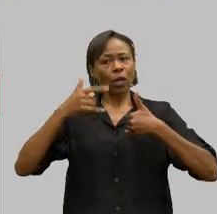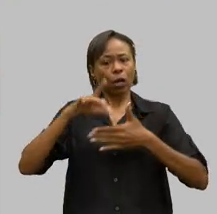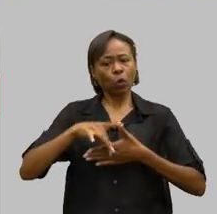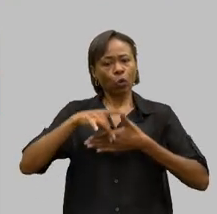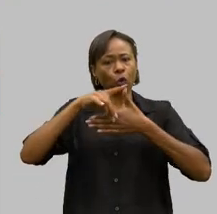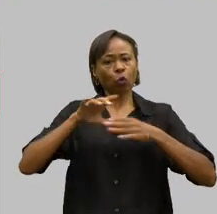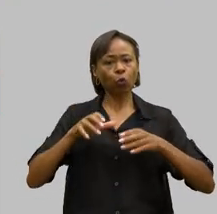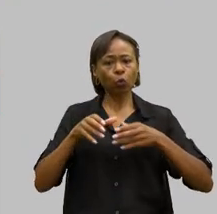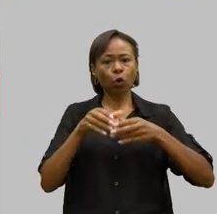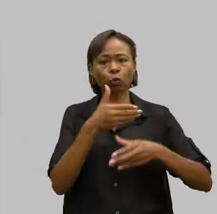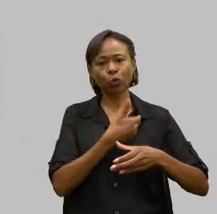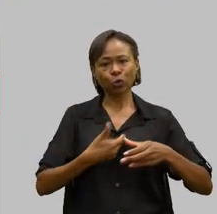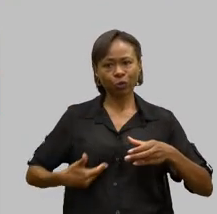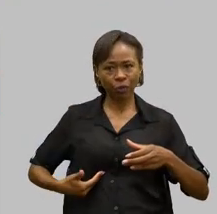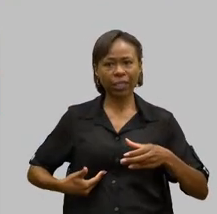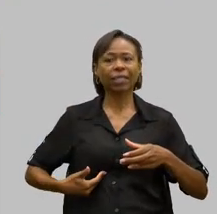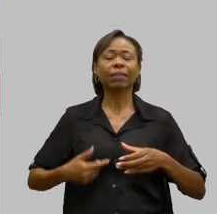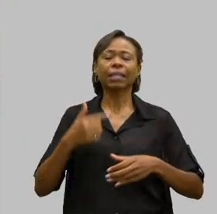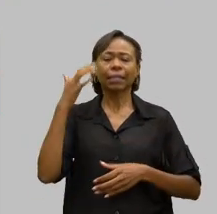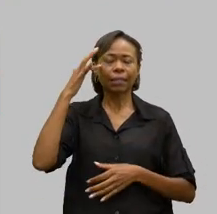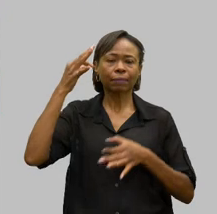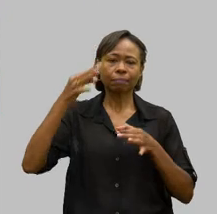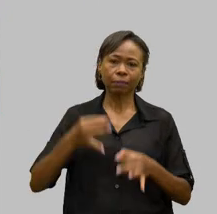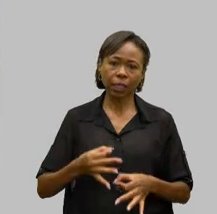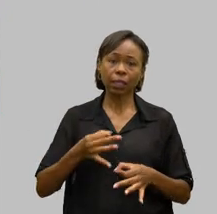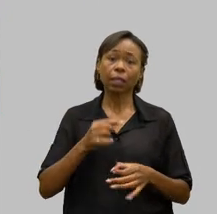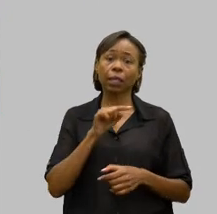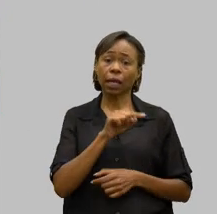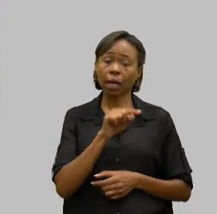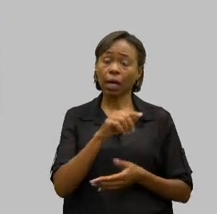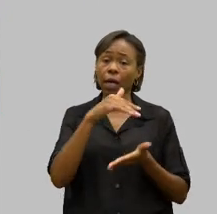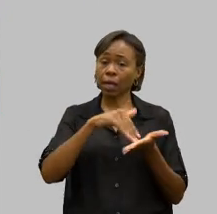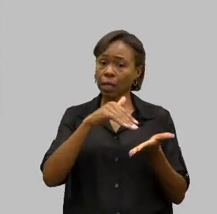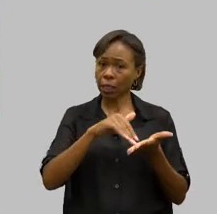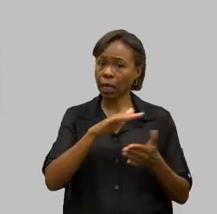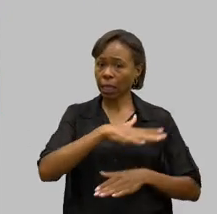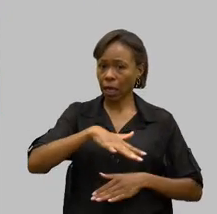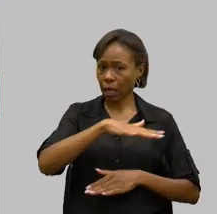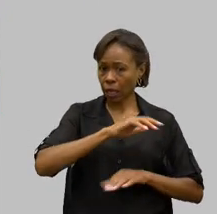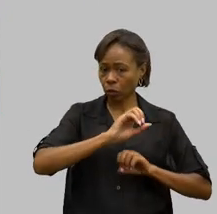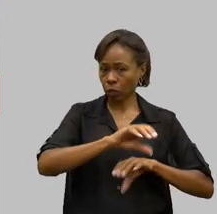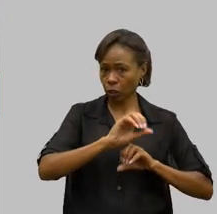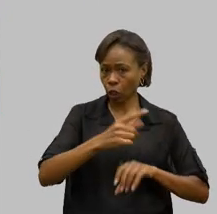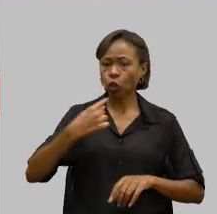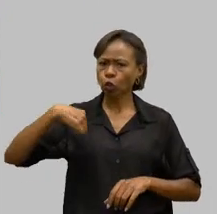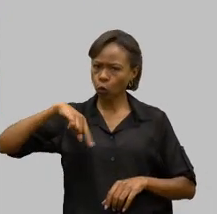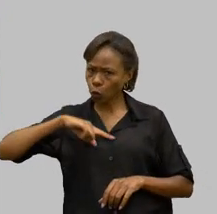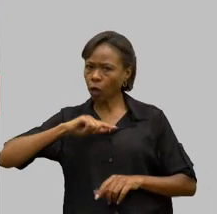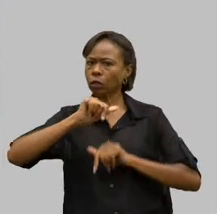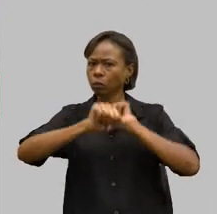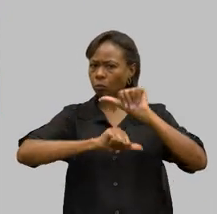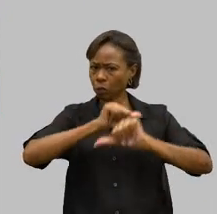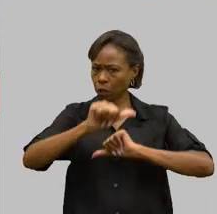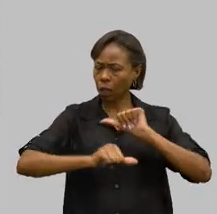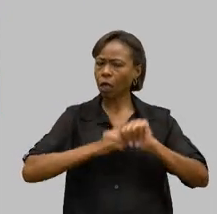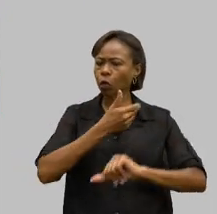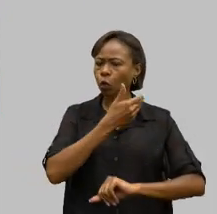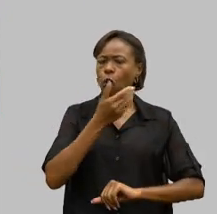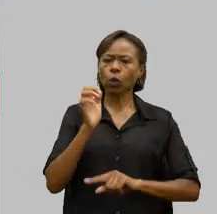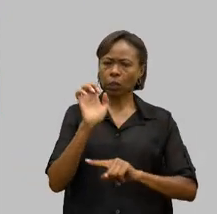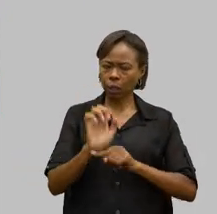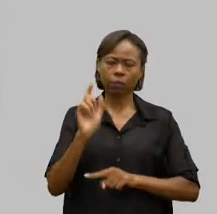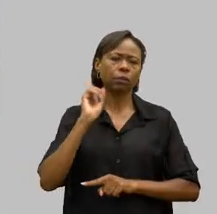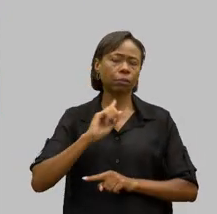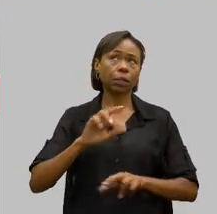governista, e eu tenho certeza que não só da parte da educação, mas nós estamos transformando esse Estado e vamos, se Deus quiser ainda,